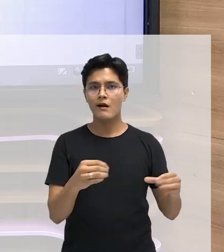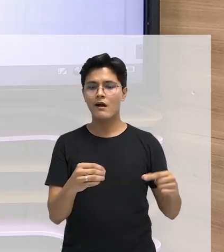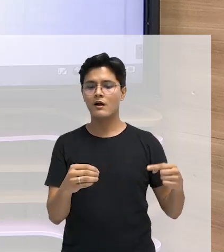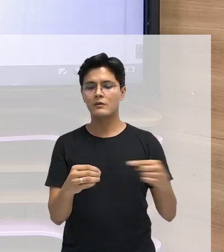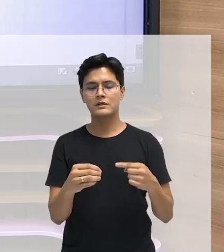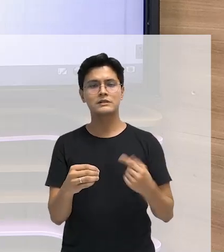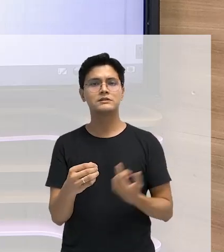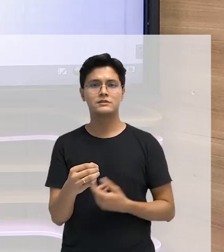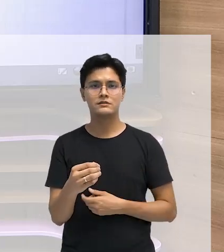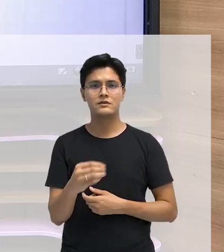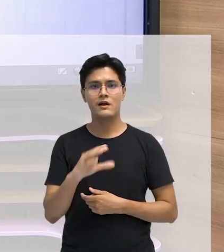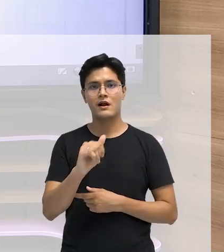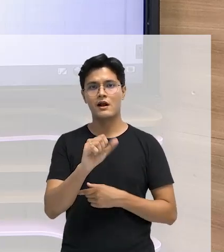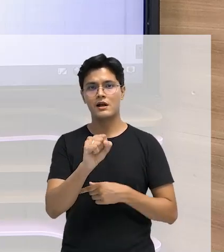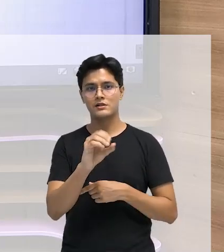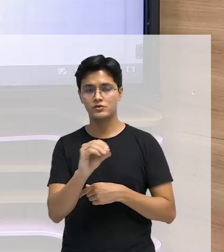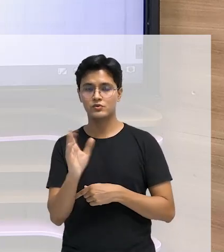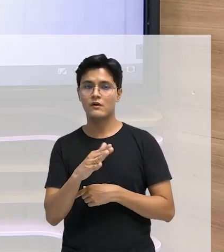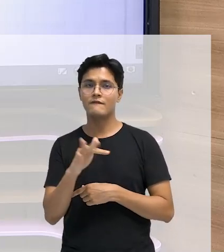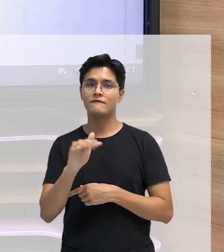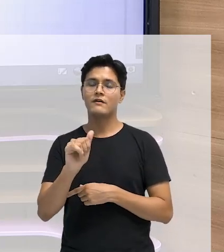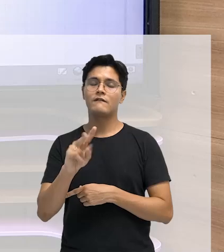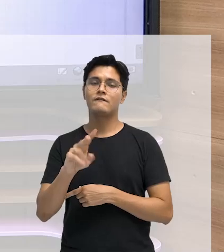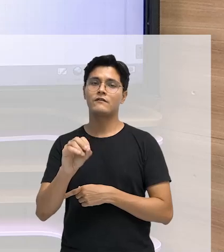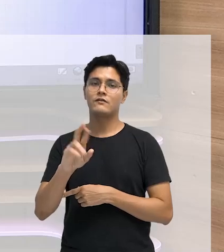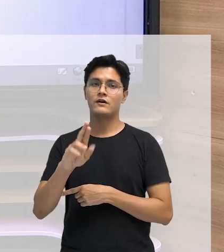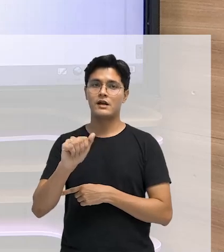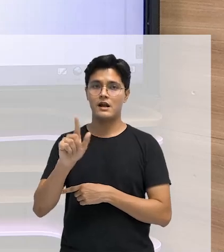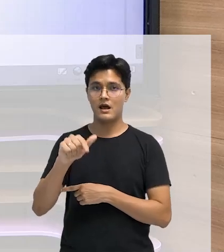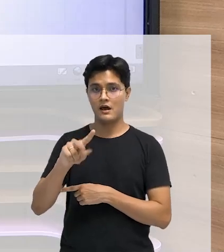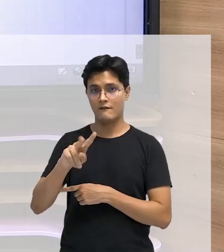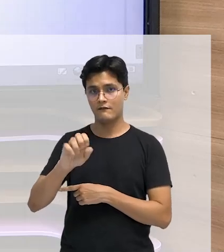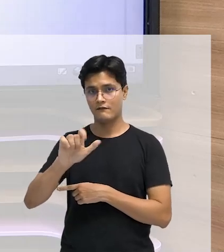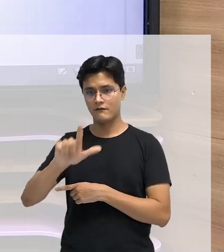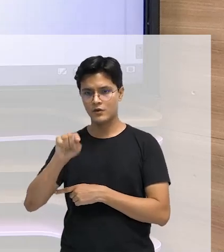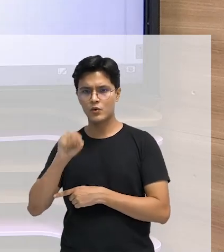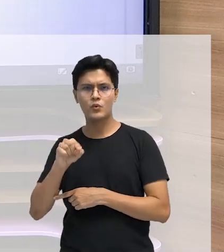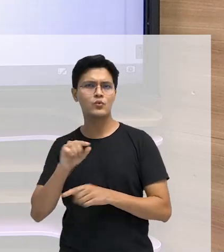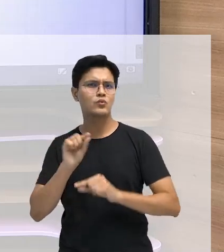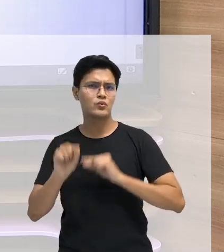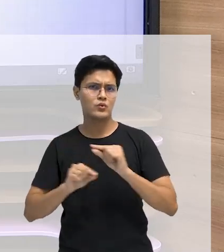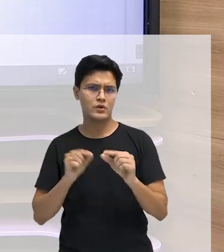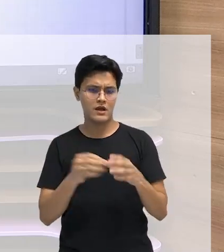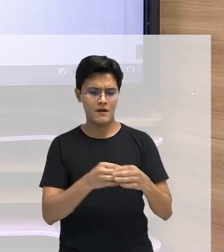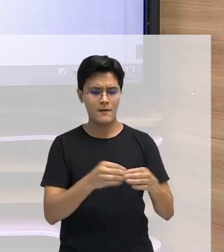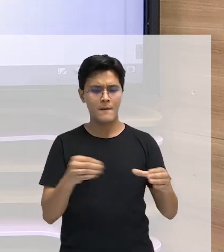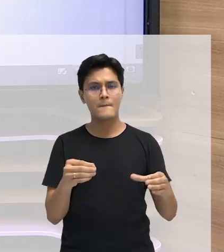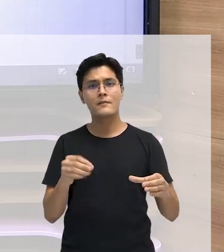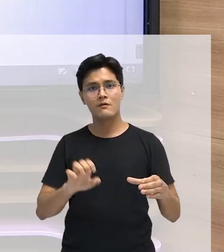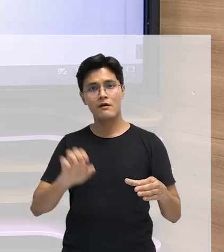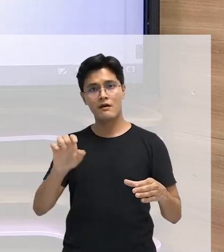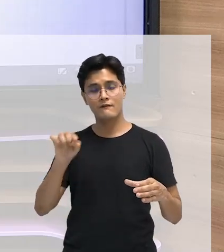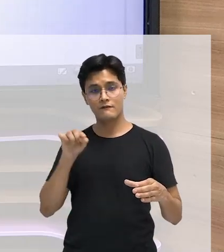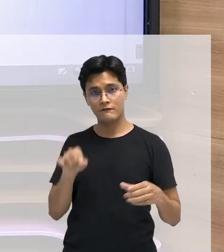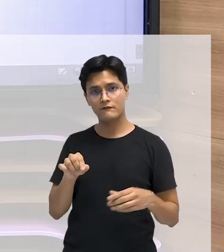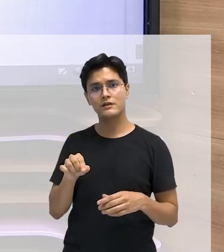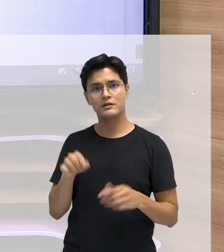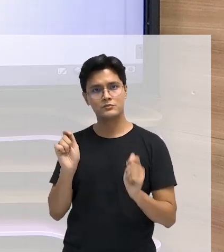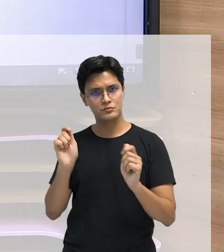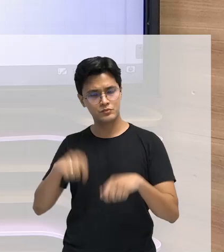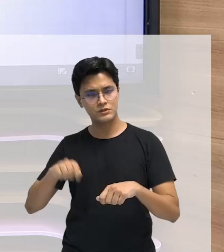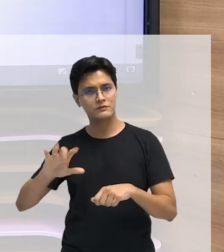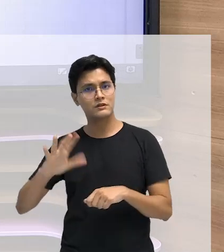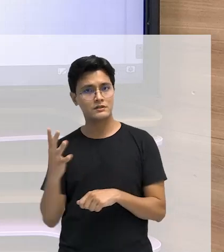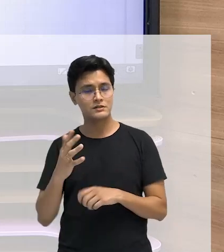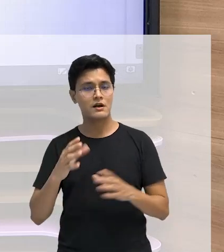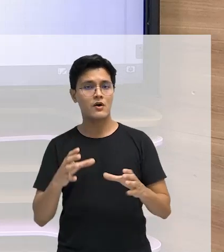casos favoráveis? É aquilo que pode acontecer, tá? O espaço amostral, que a gente vai falar daqui a pouco, são todas